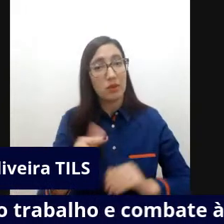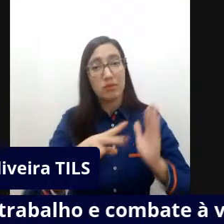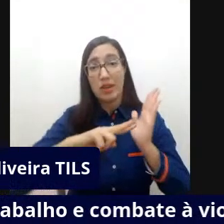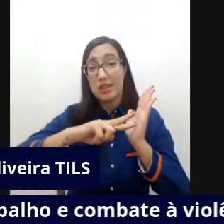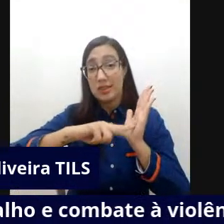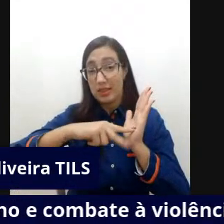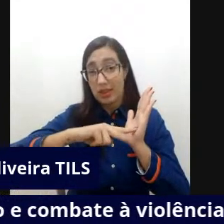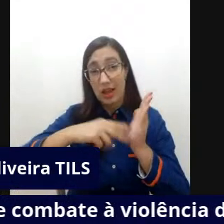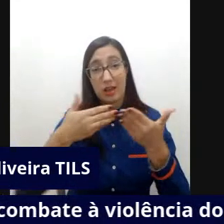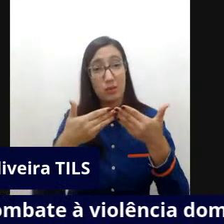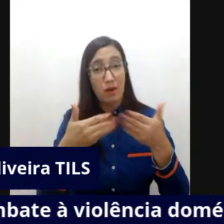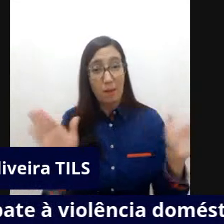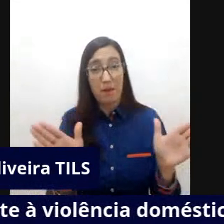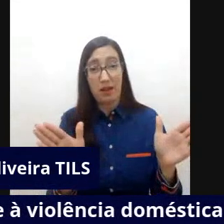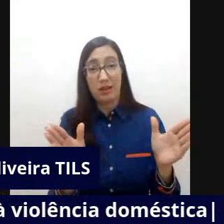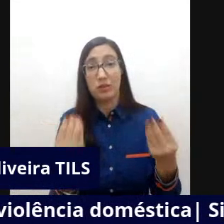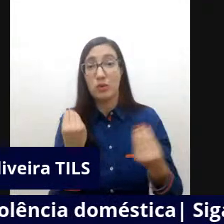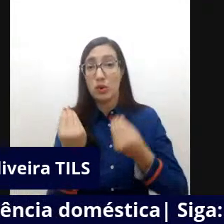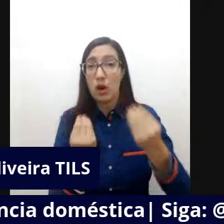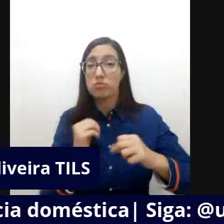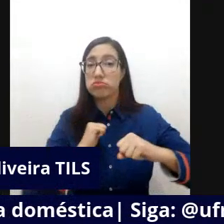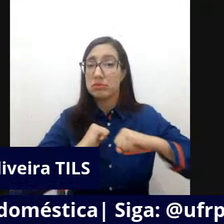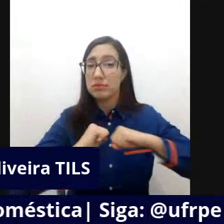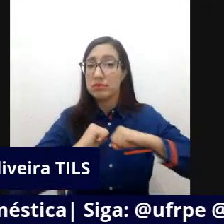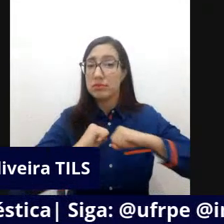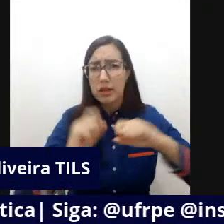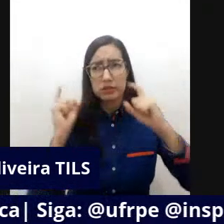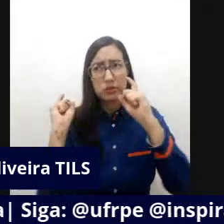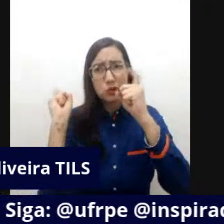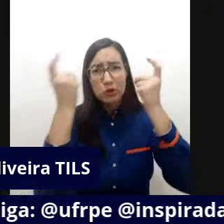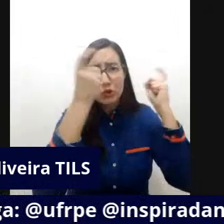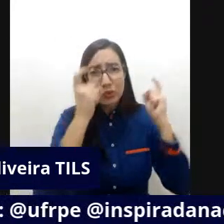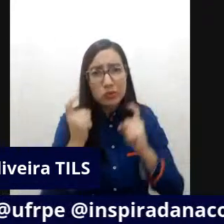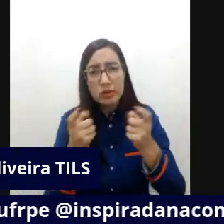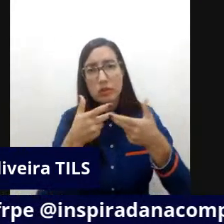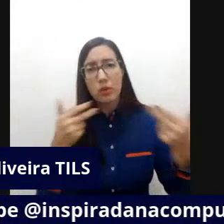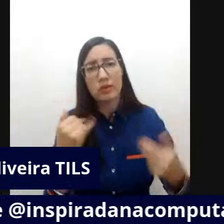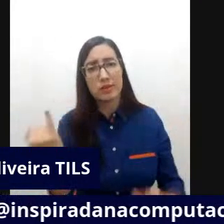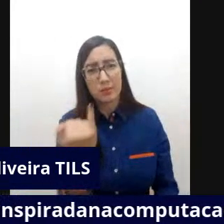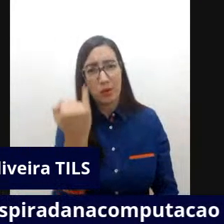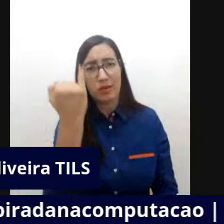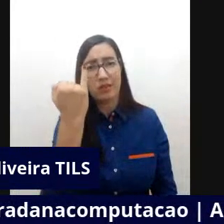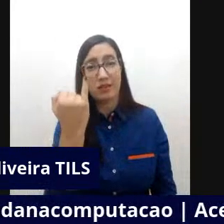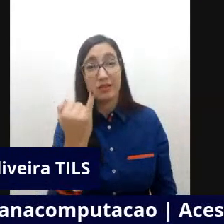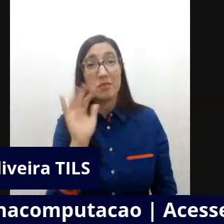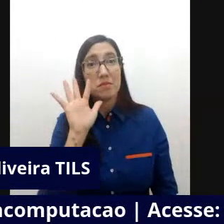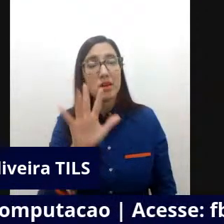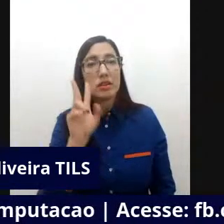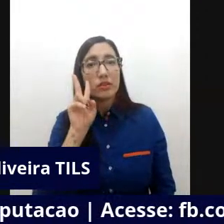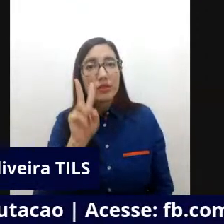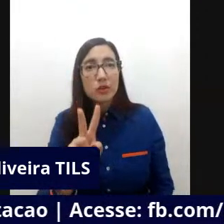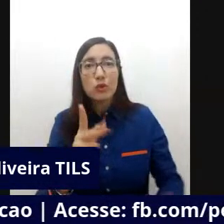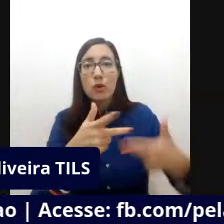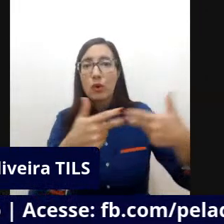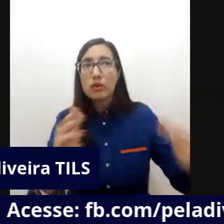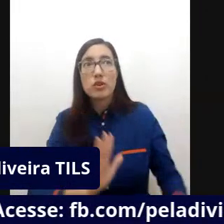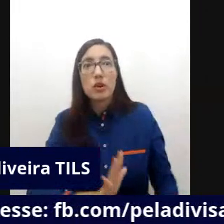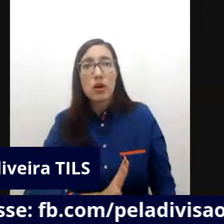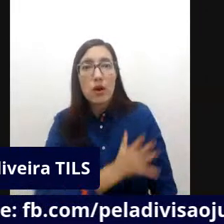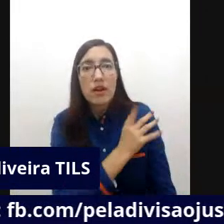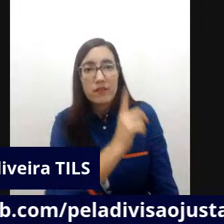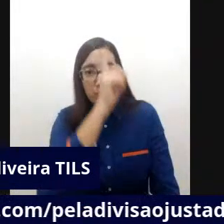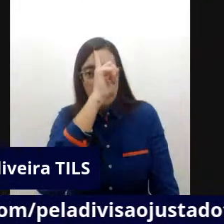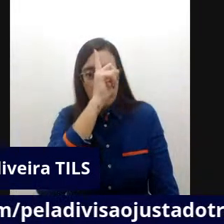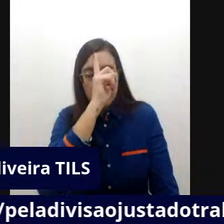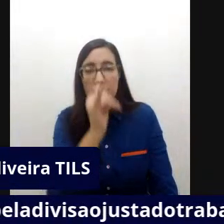faz reunião e o que a gente escuta é absurdo. É patrão que chega gritando com a